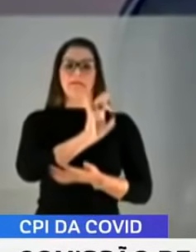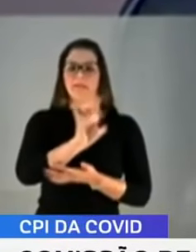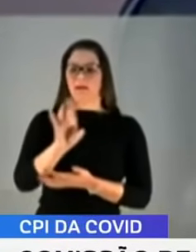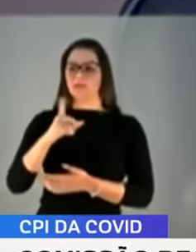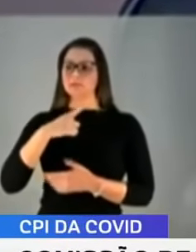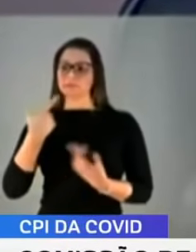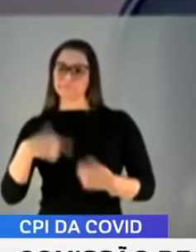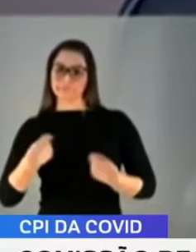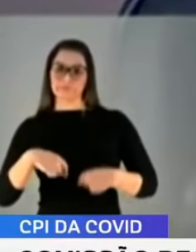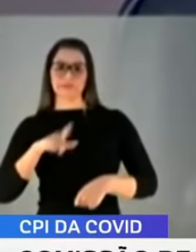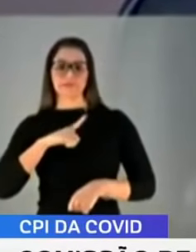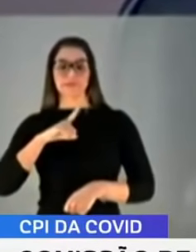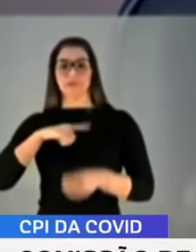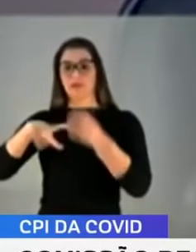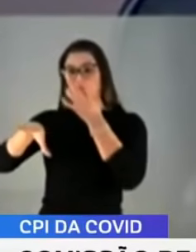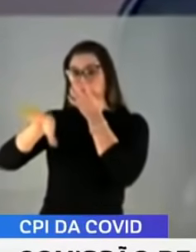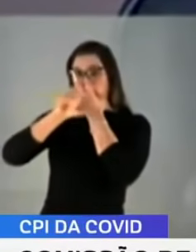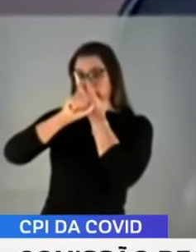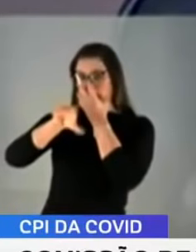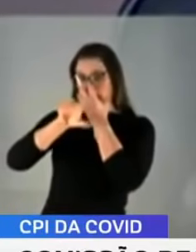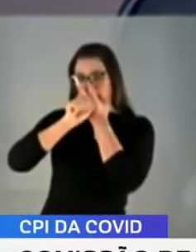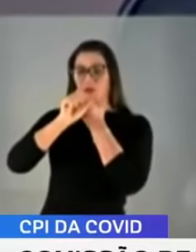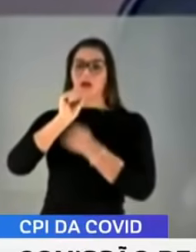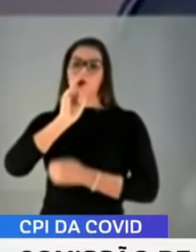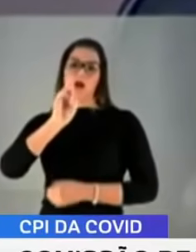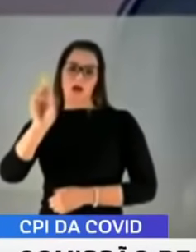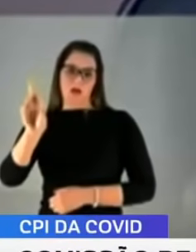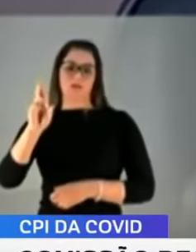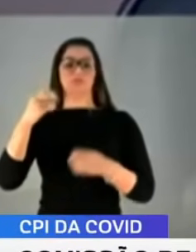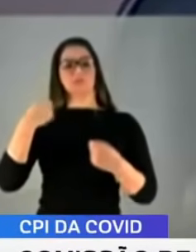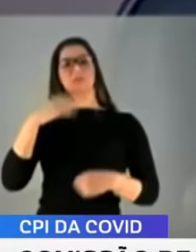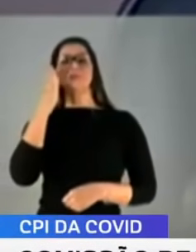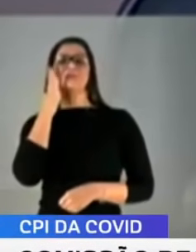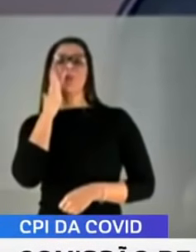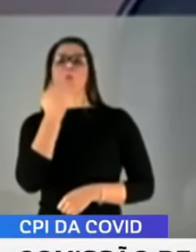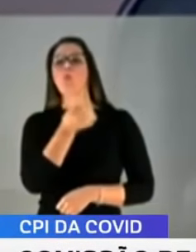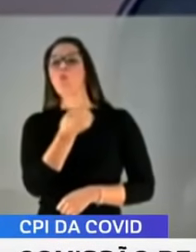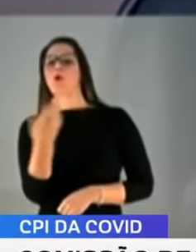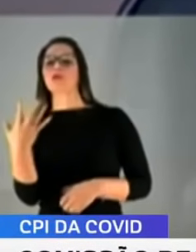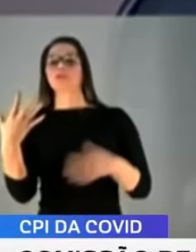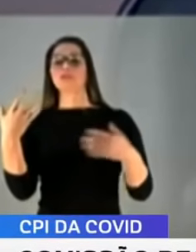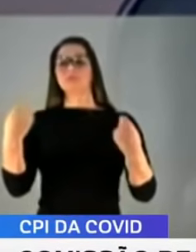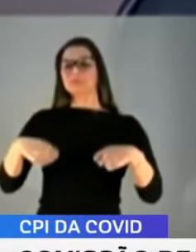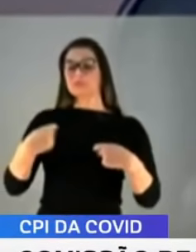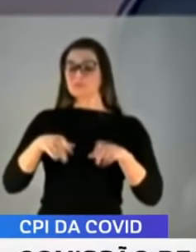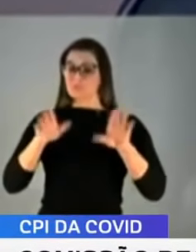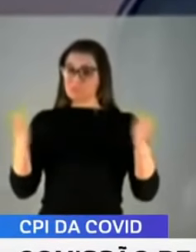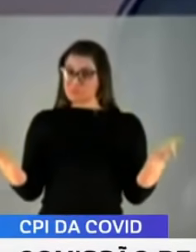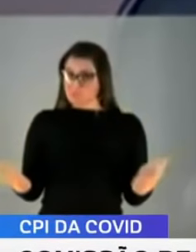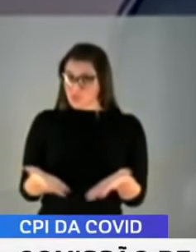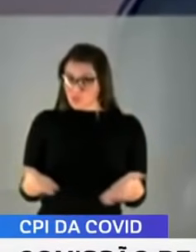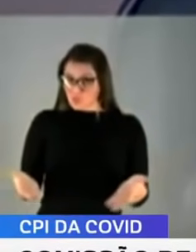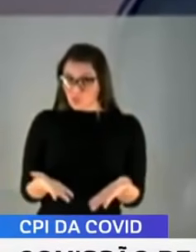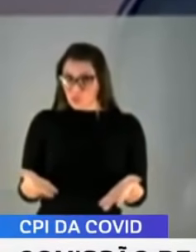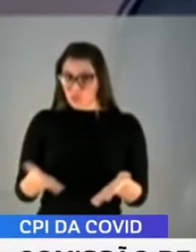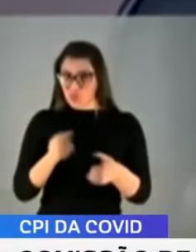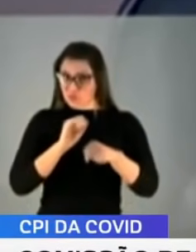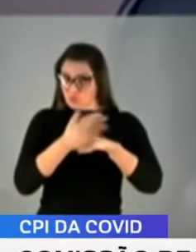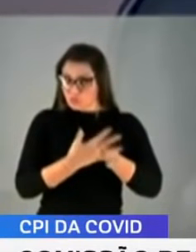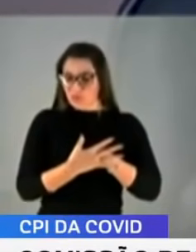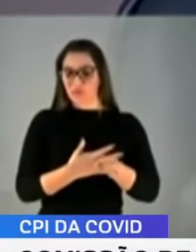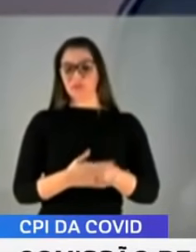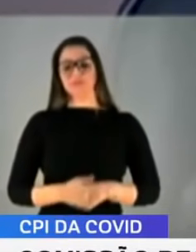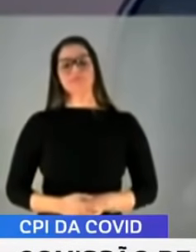provisão de oxigênio e ar comprimido, então é possível que eu tenha uma média do uso de oxigênio. Numa situação como nós considera encontramos... Considera ou não considera?